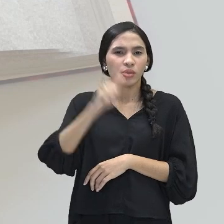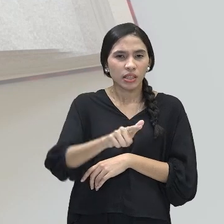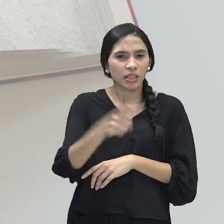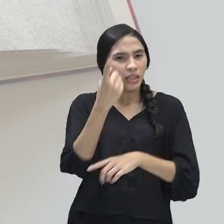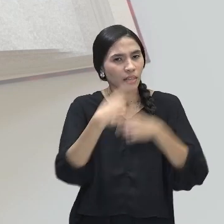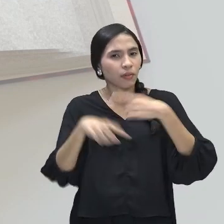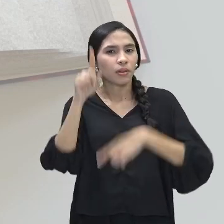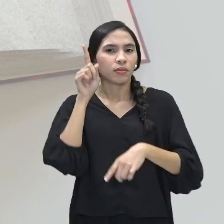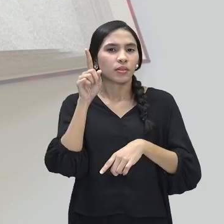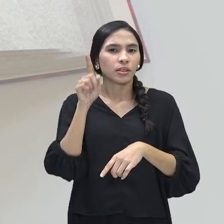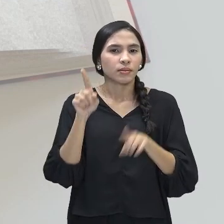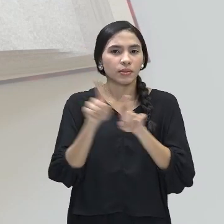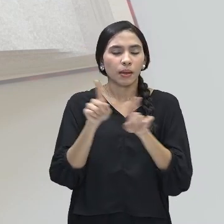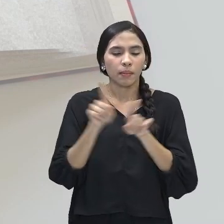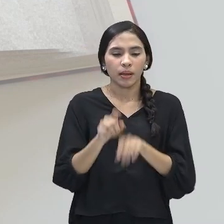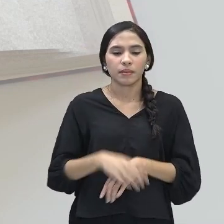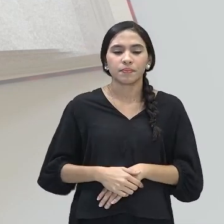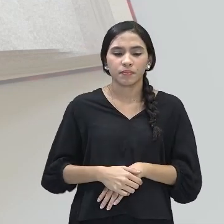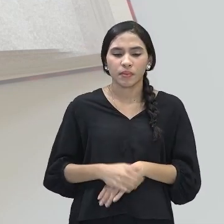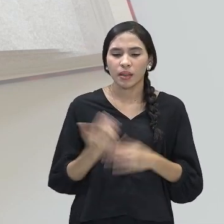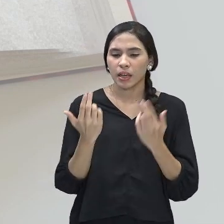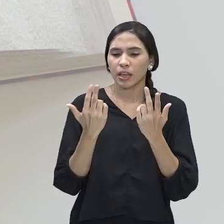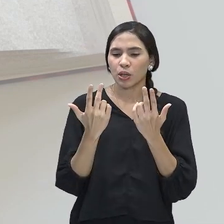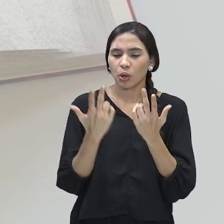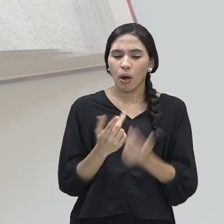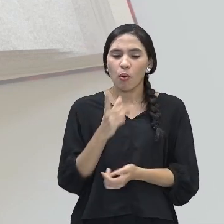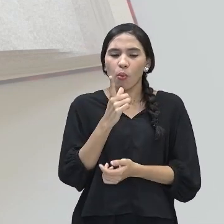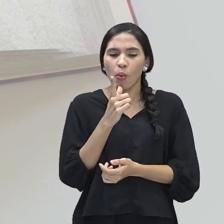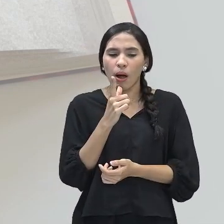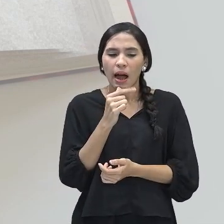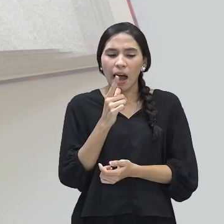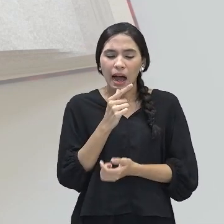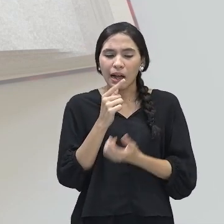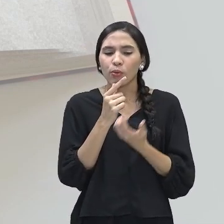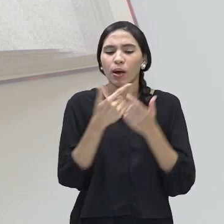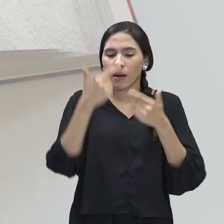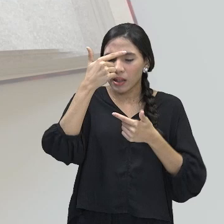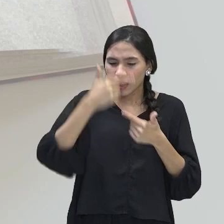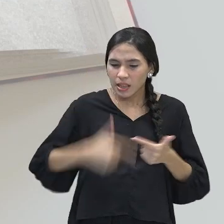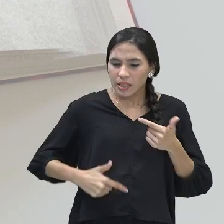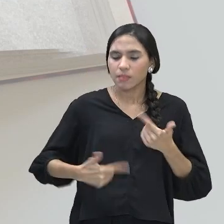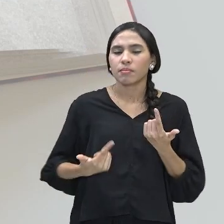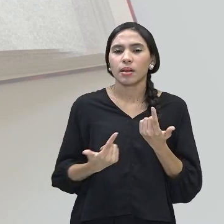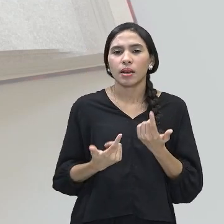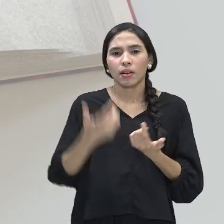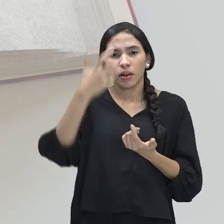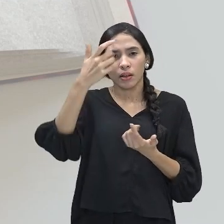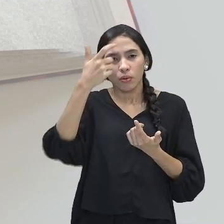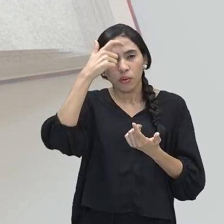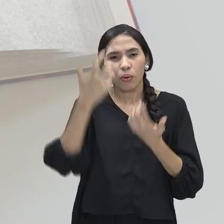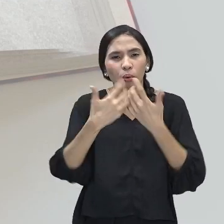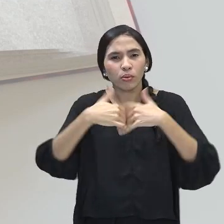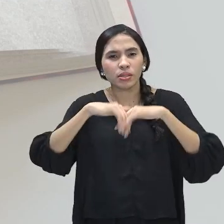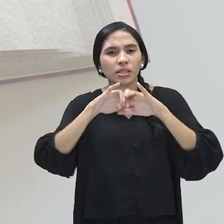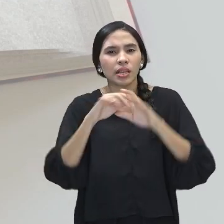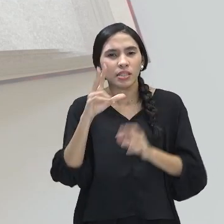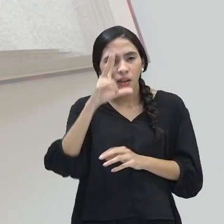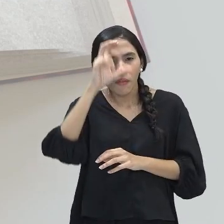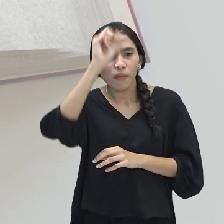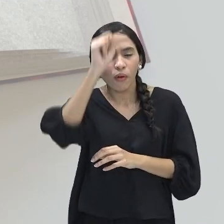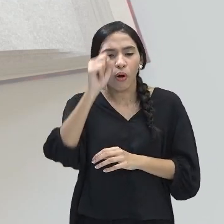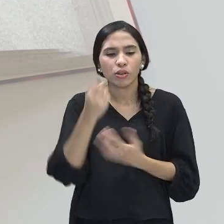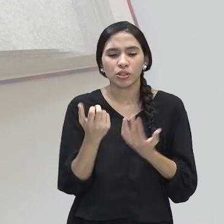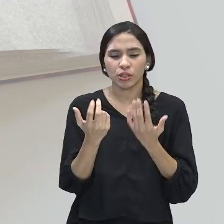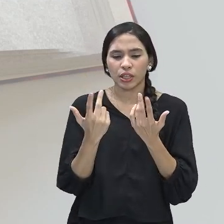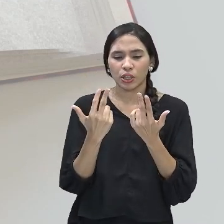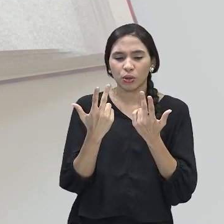poderosas. Água pura submergindo a dúvida, a consciência. Eu serei forte como a alma de um animal,